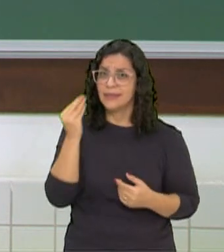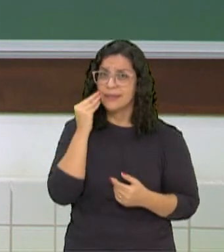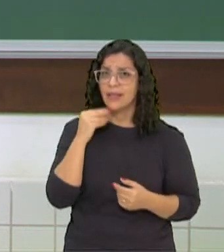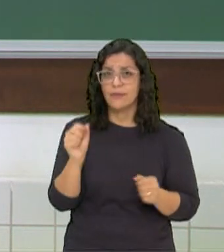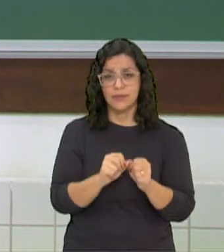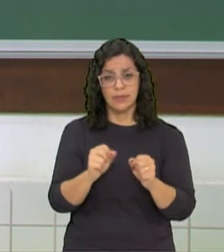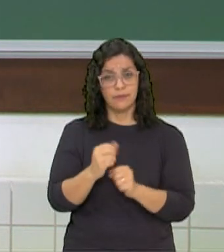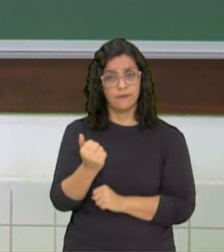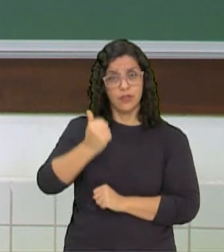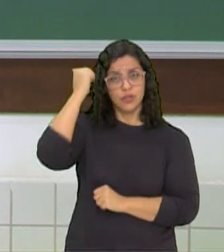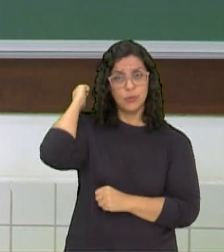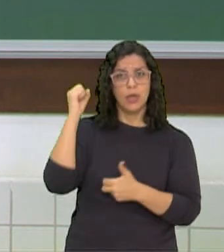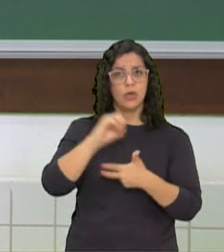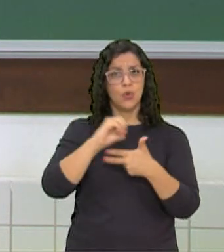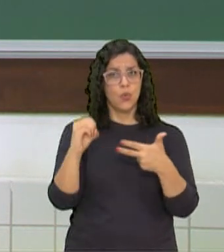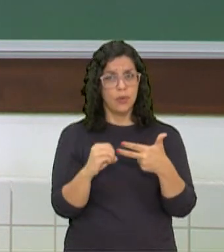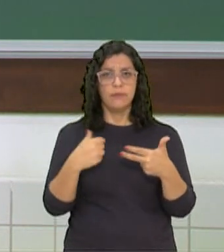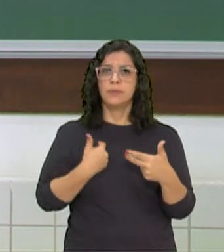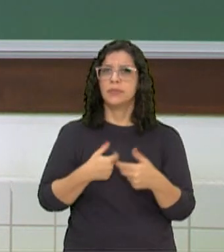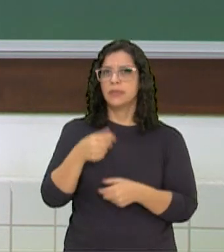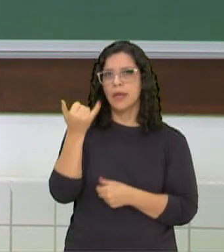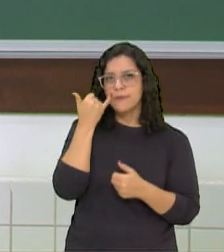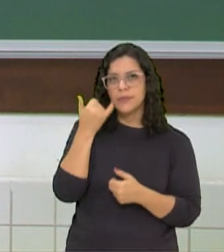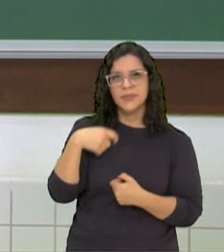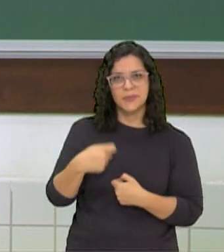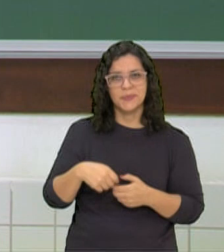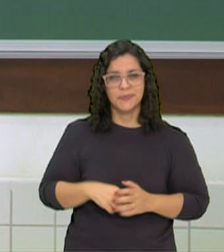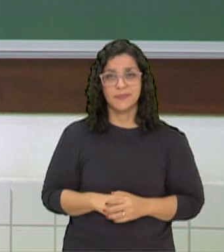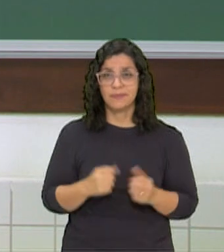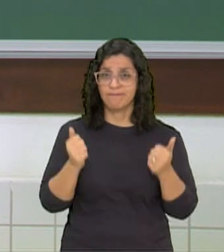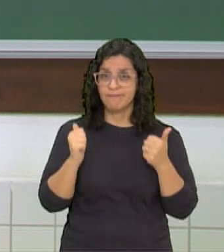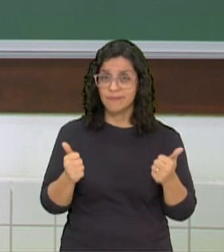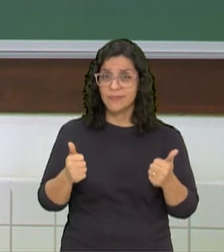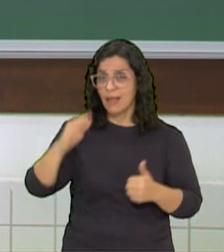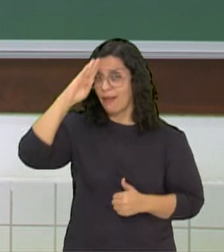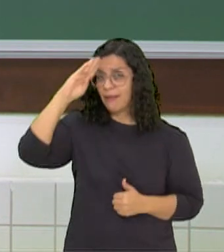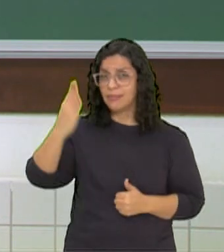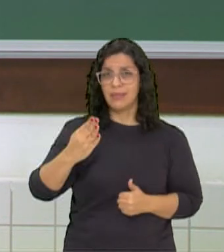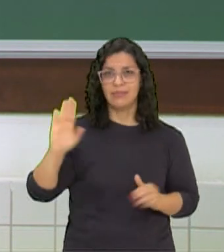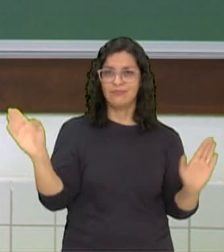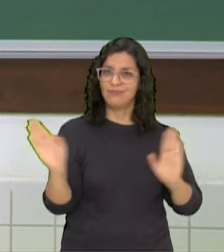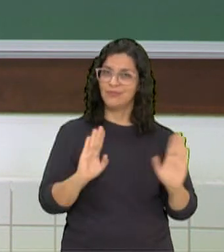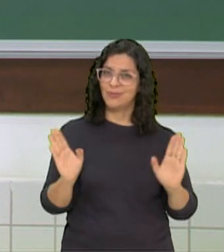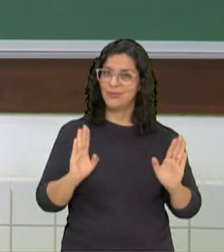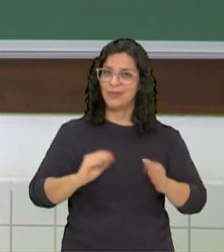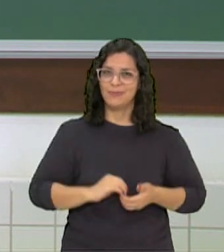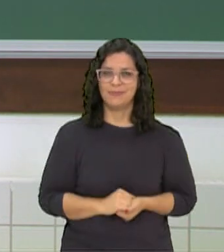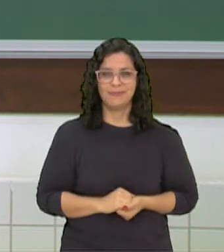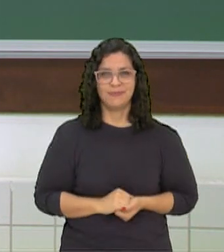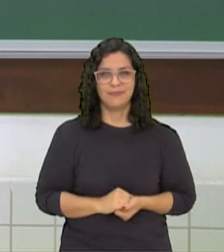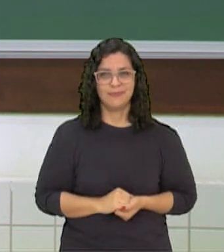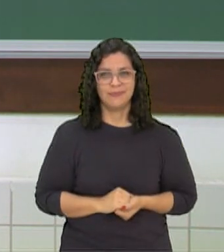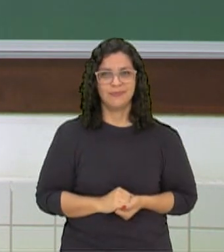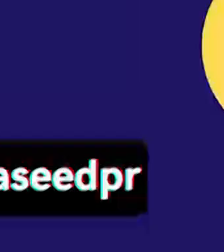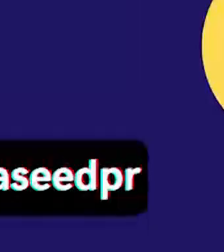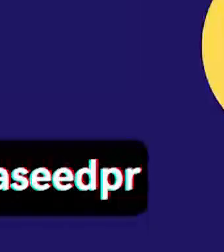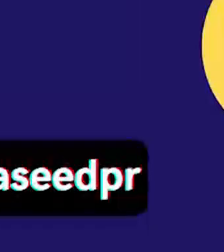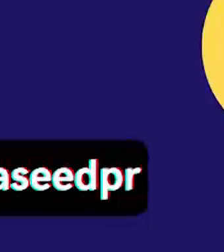um vestibular, um Enem mais para frente, você precisa dessas informações. Tá bom, gente? Até uma próxima. Valeu, muito obrigado por tudo.